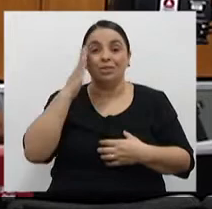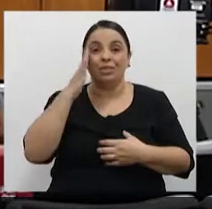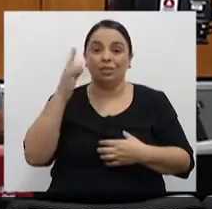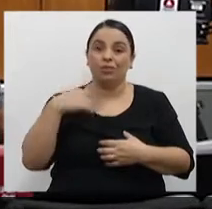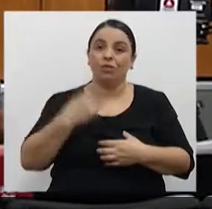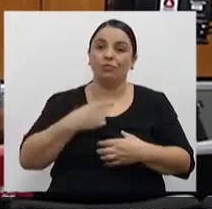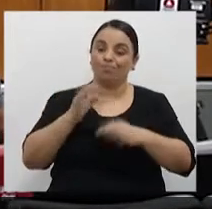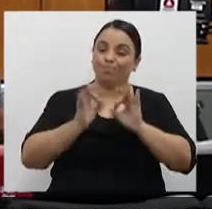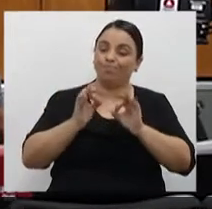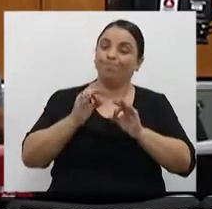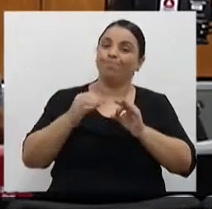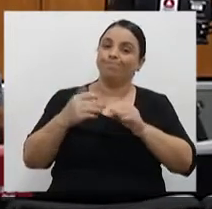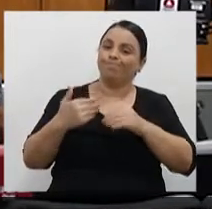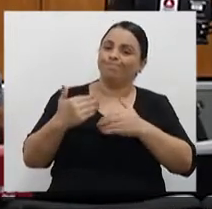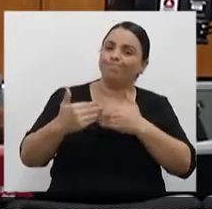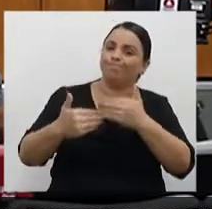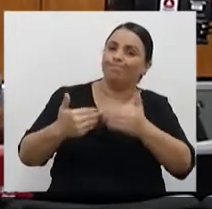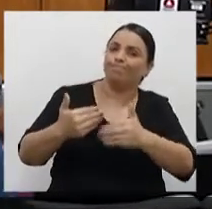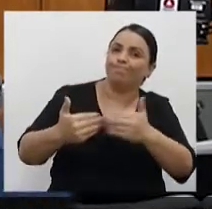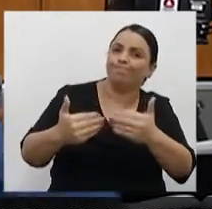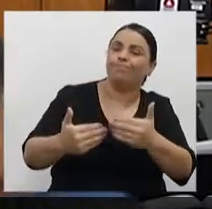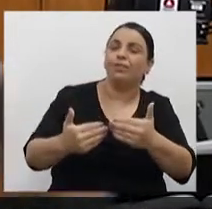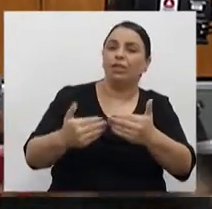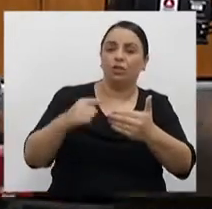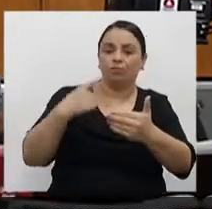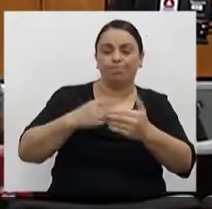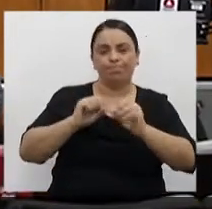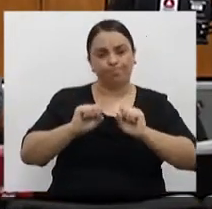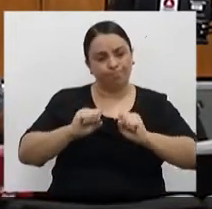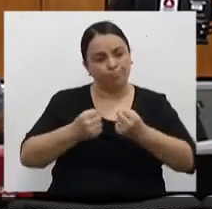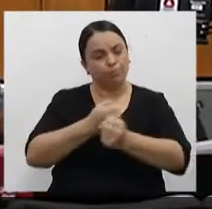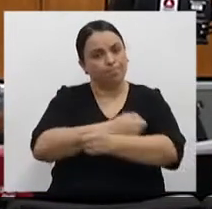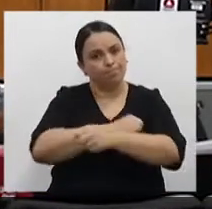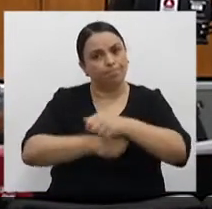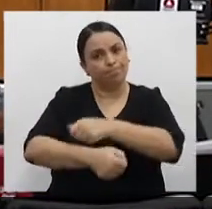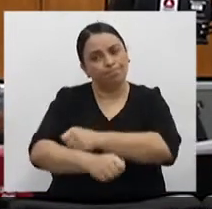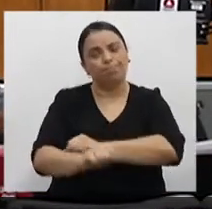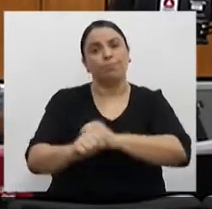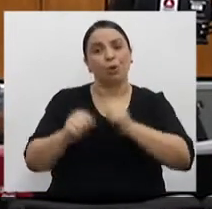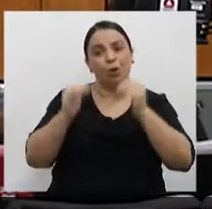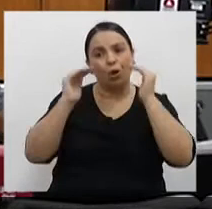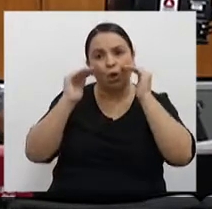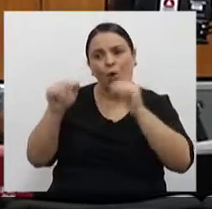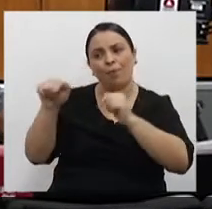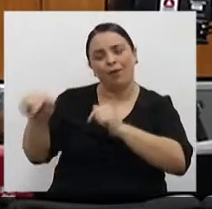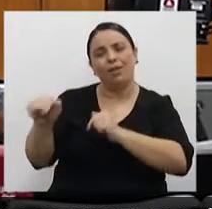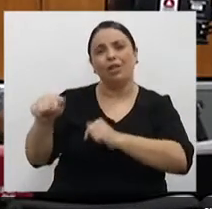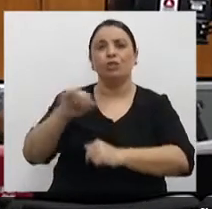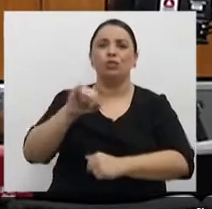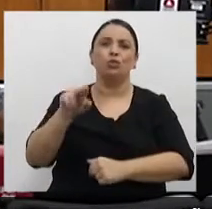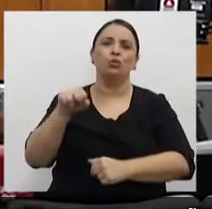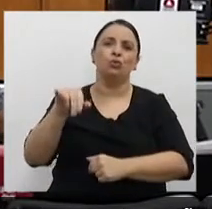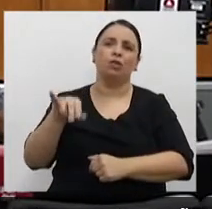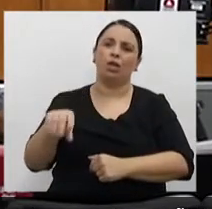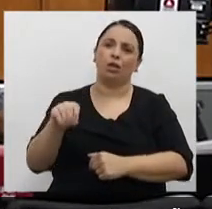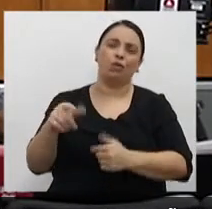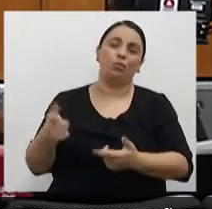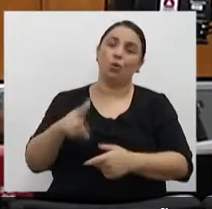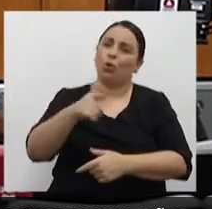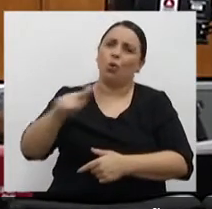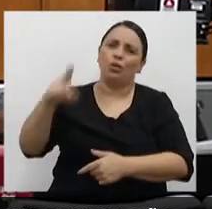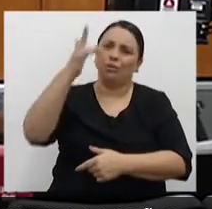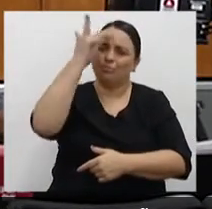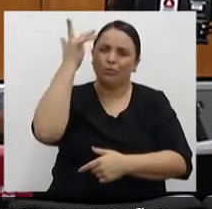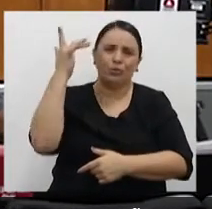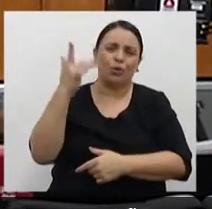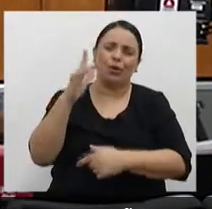nós levaremos com muita galhardia e em homenagem, né, ao Juninho e outras tantas vidas de pessoas com